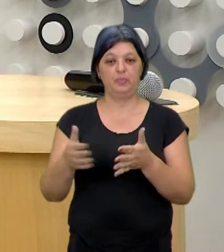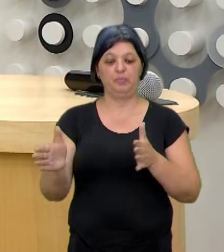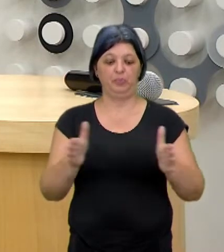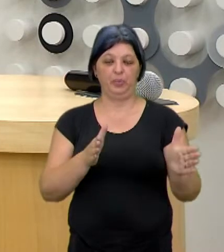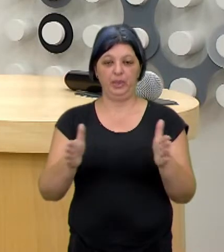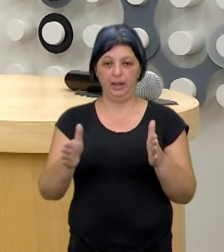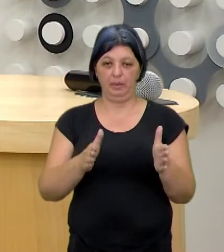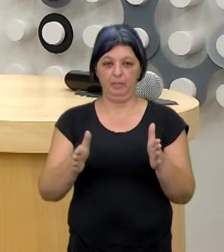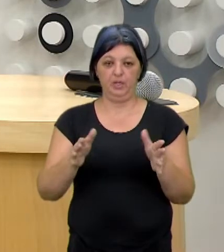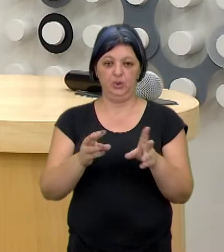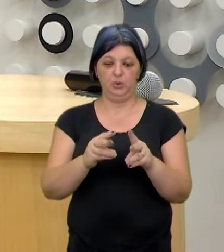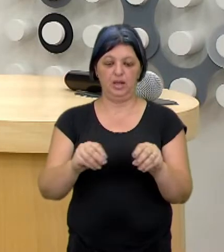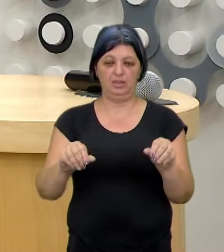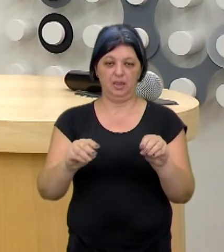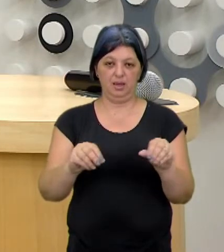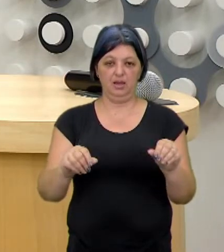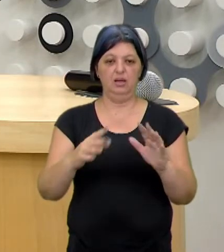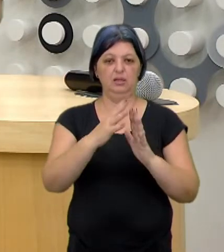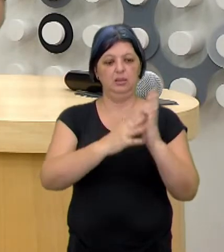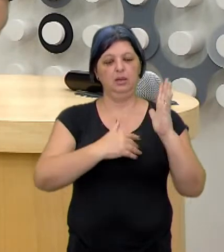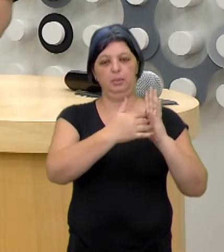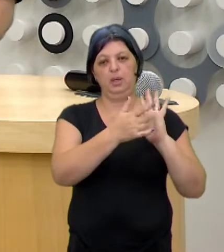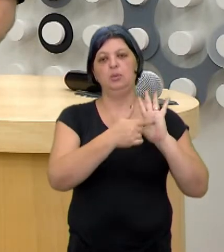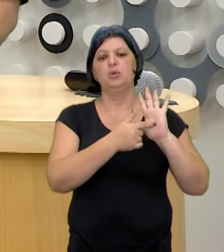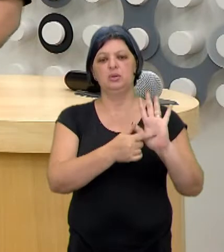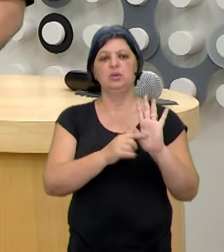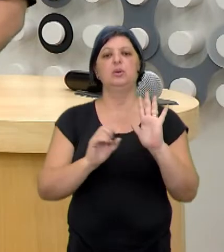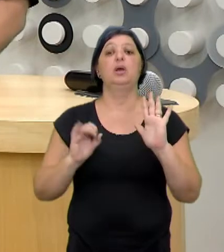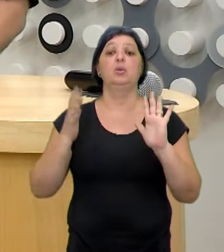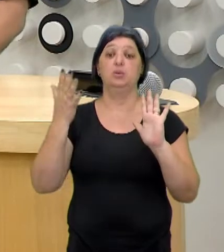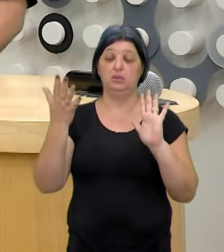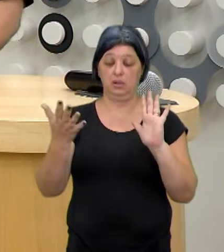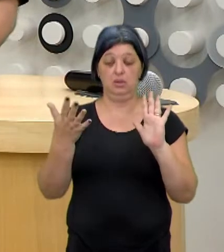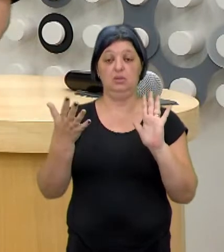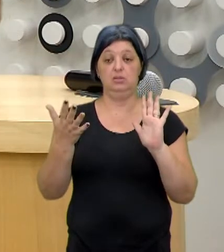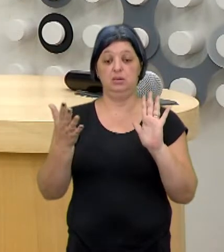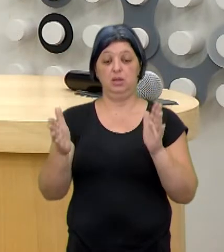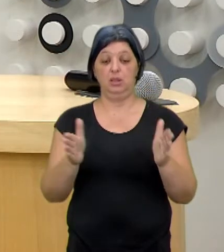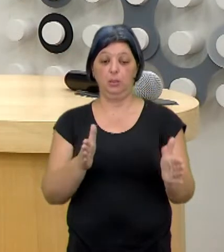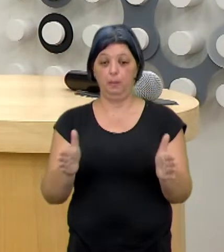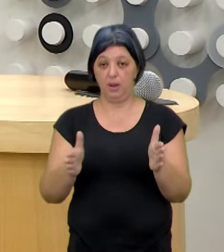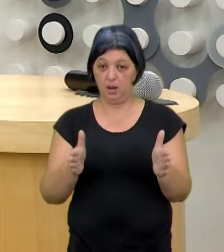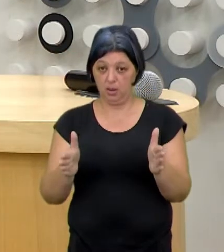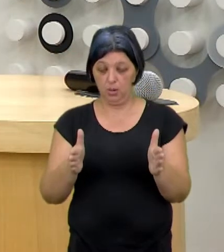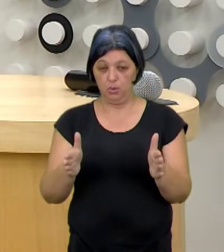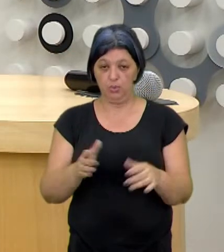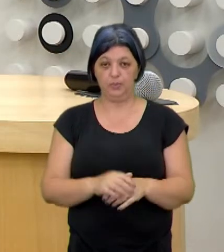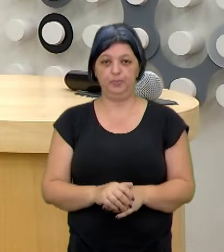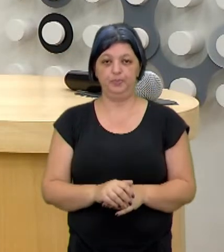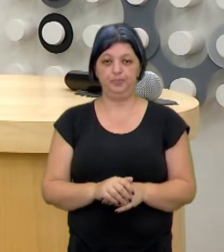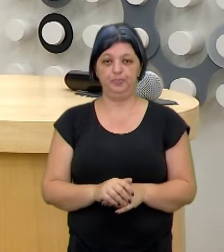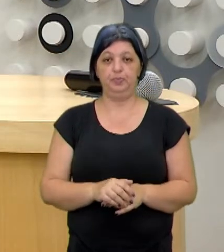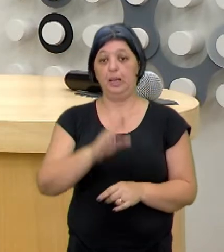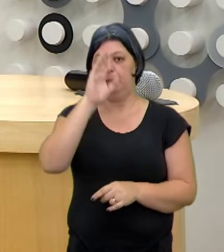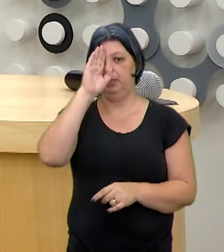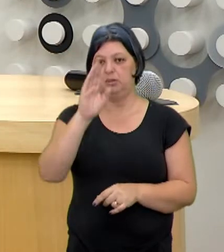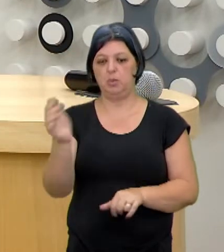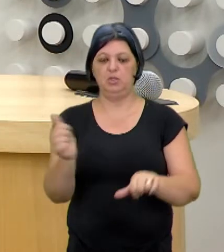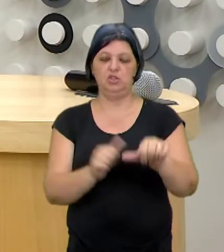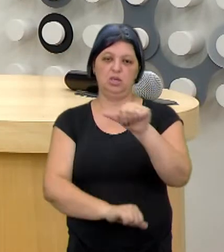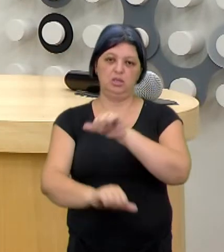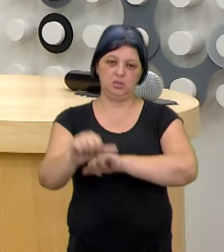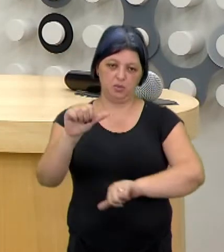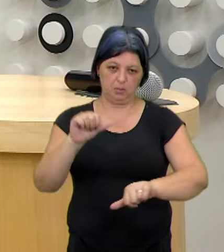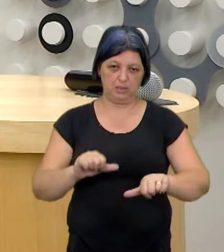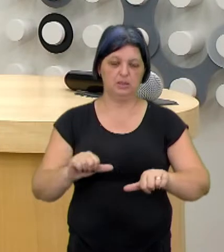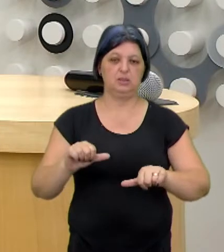geológico, né, mostrando a tabela, né, o que aconteceu durante esse período, principalmente na transformação da Terra.